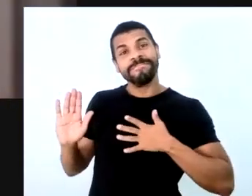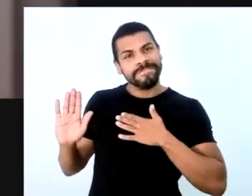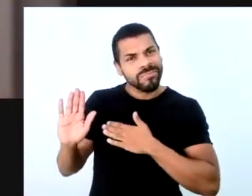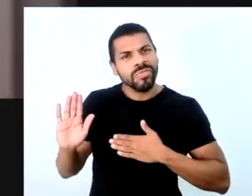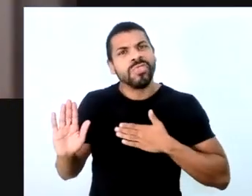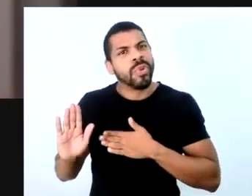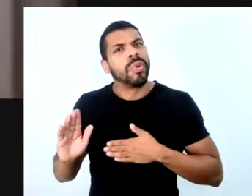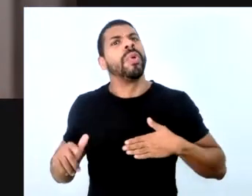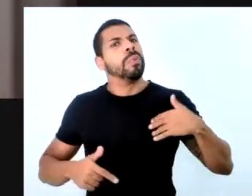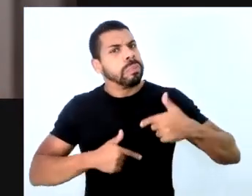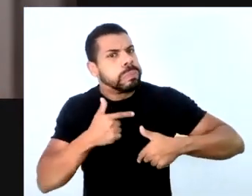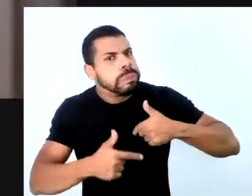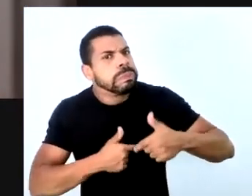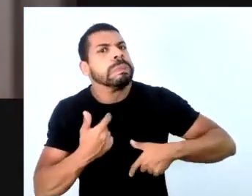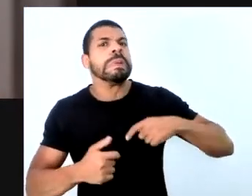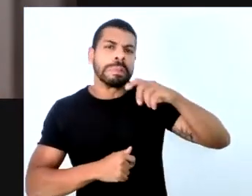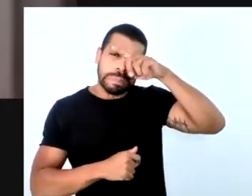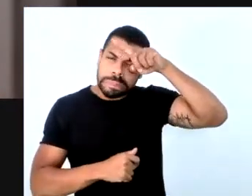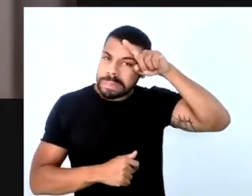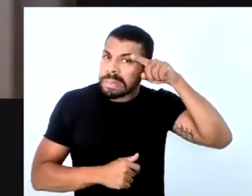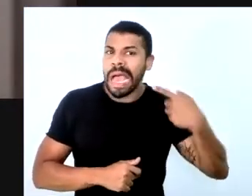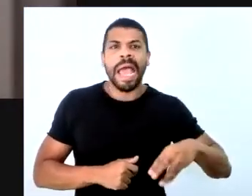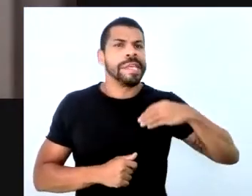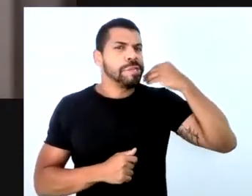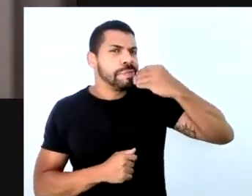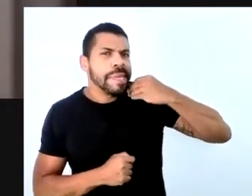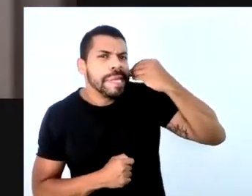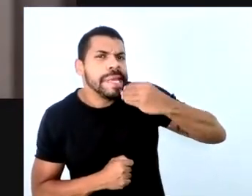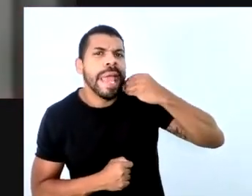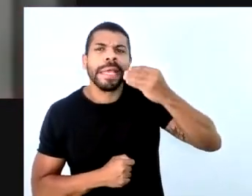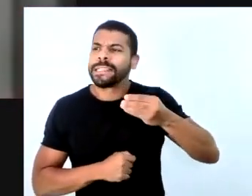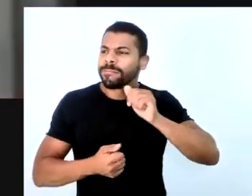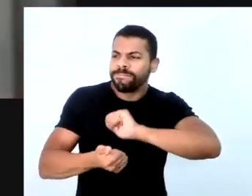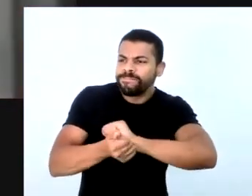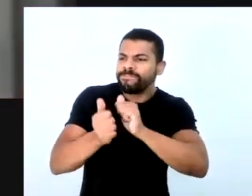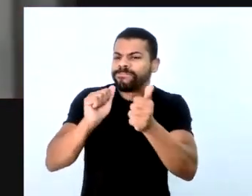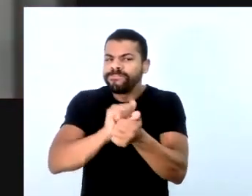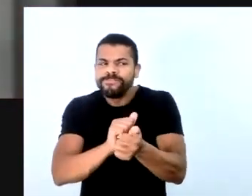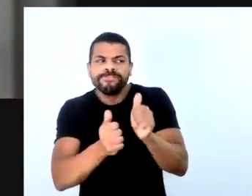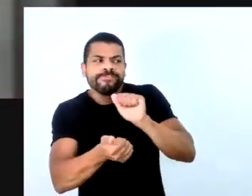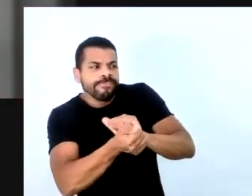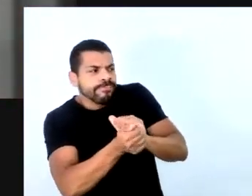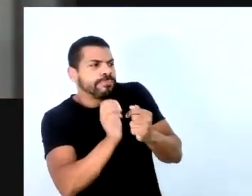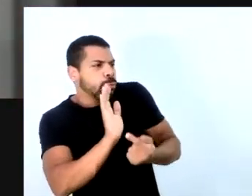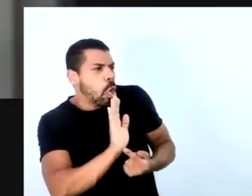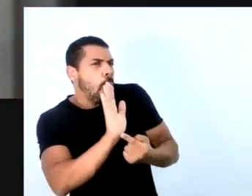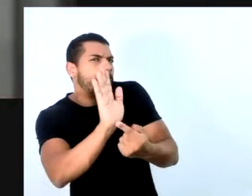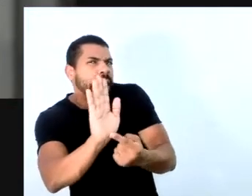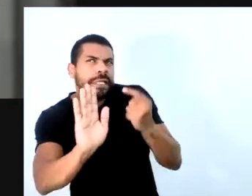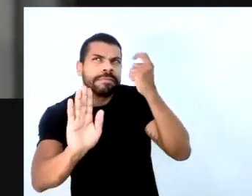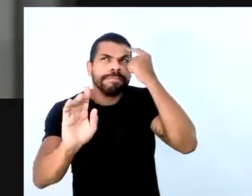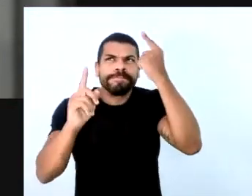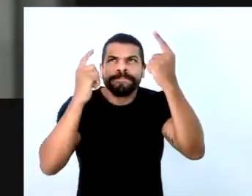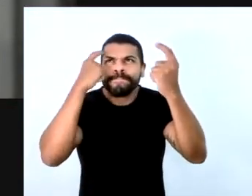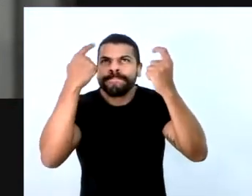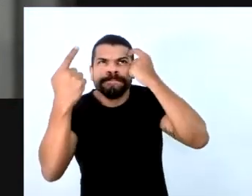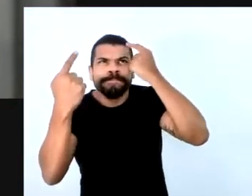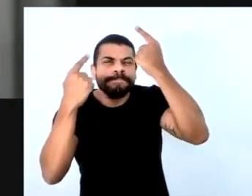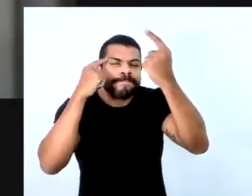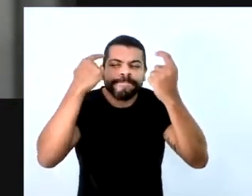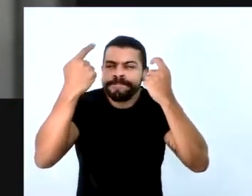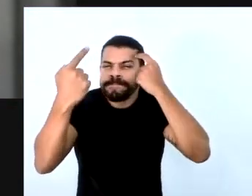tinha outro projeto e eu estava nele, foi um projeto que eu exercitei muito, assim, que eu testava, mexia, voltava,